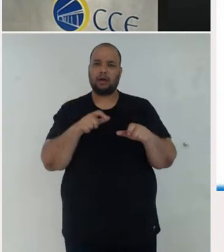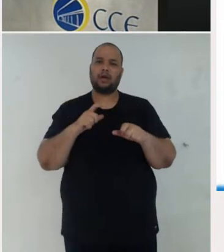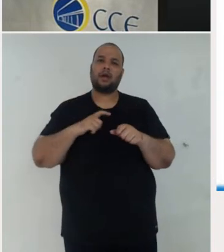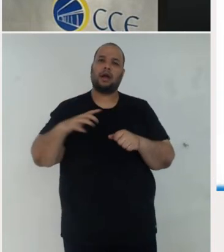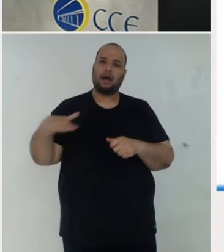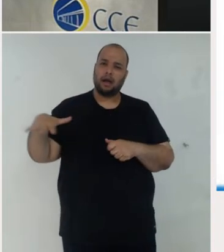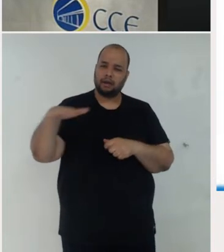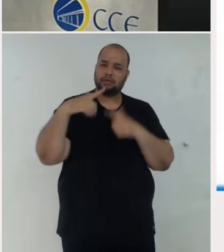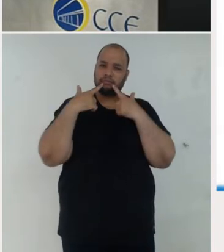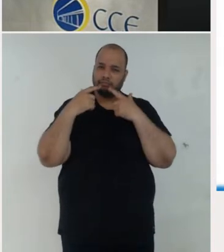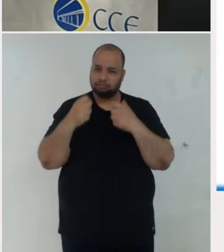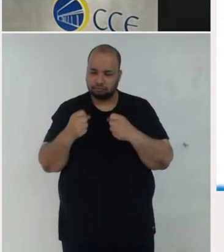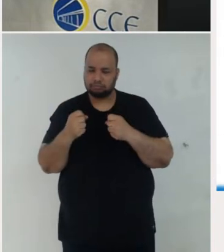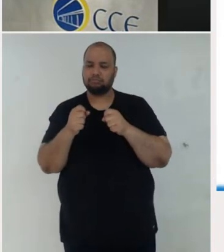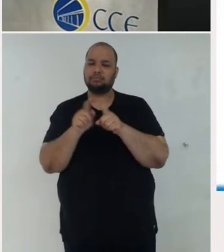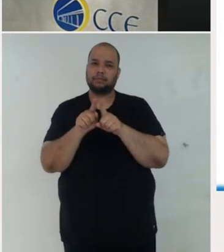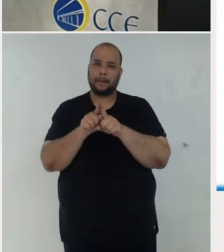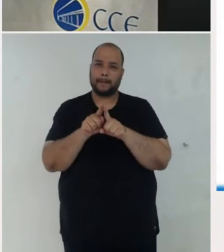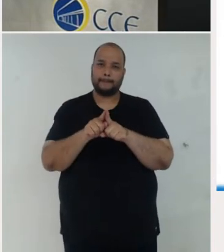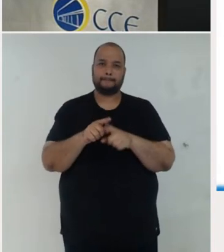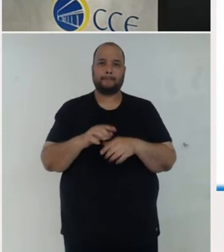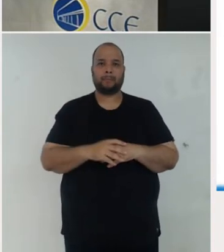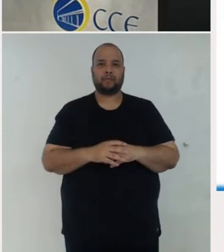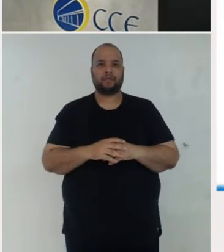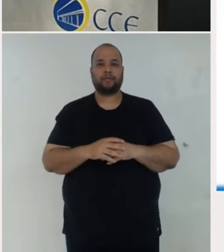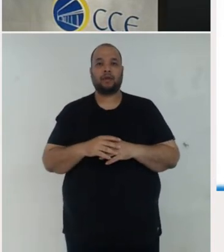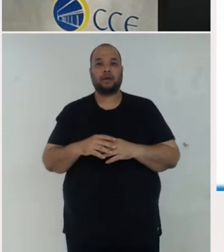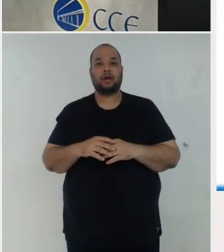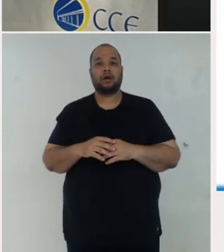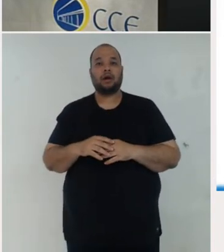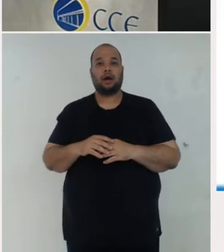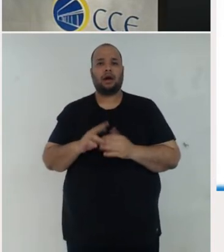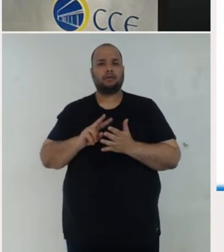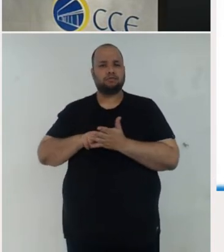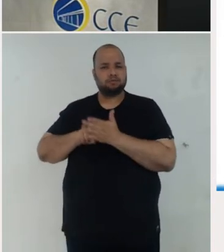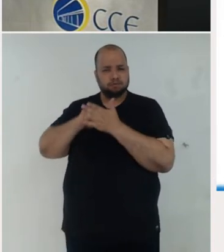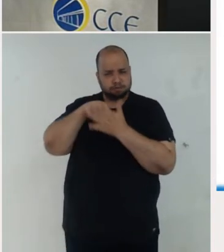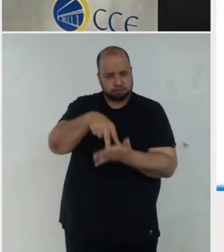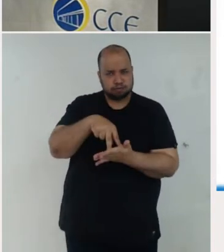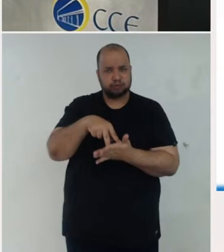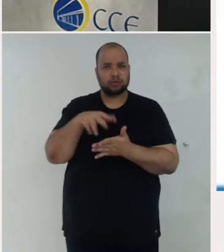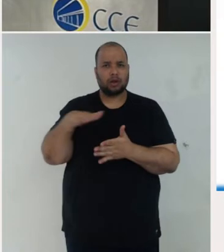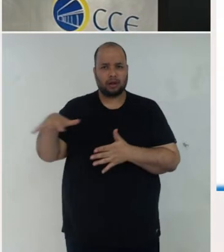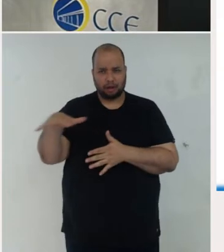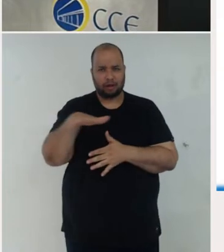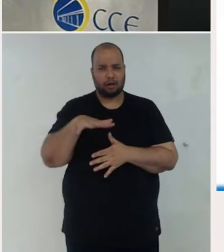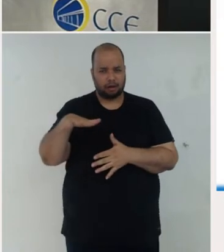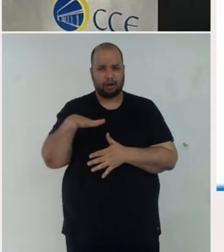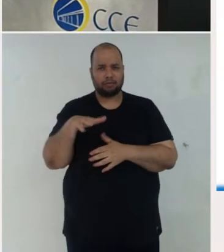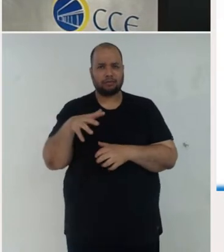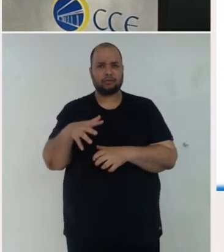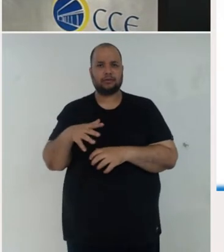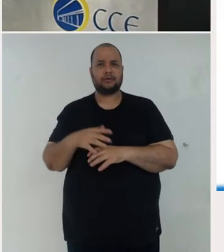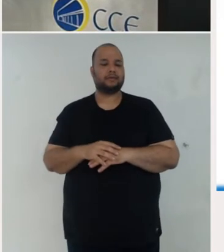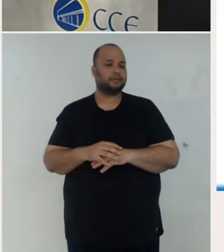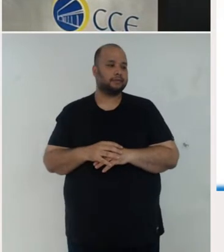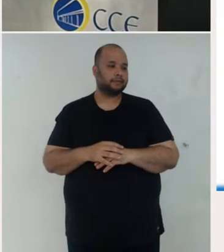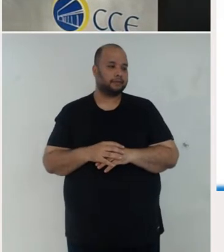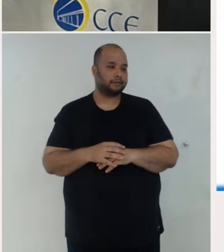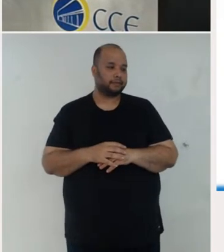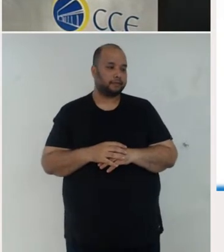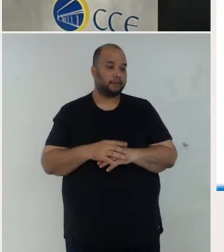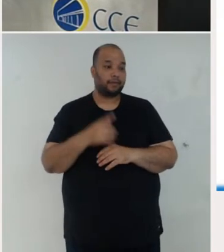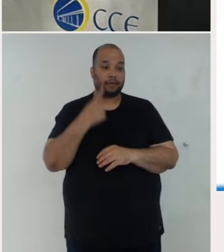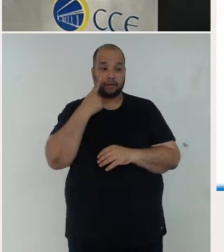da linguística e o próprio amadurecimento de um campo disciplinar específico.